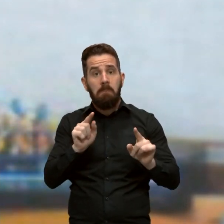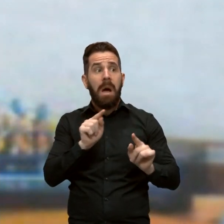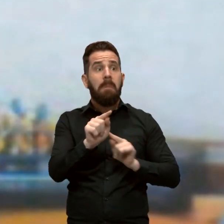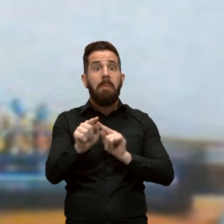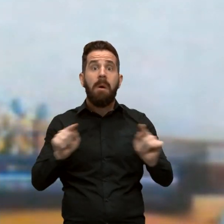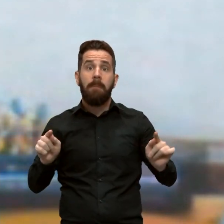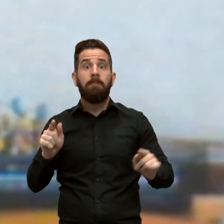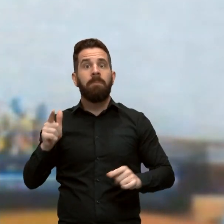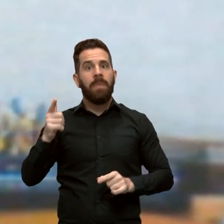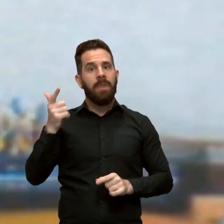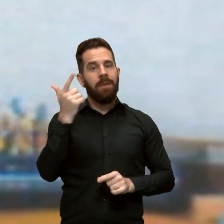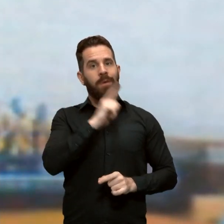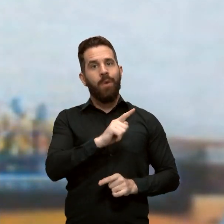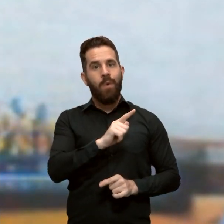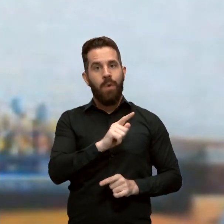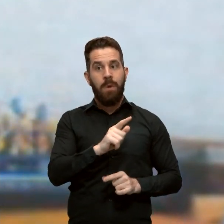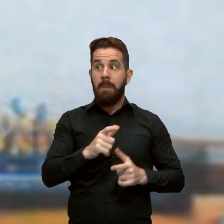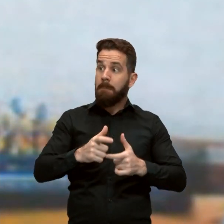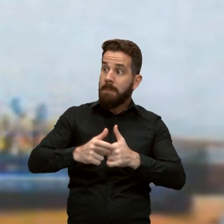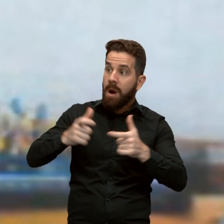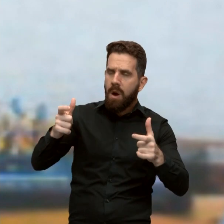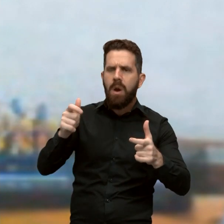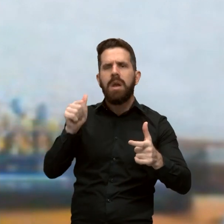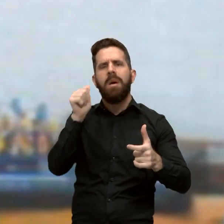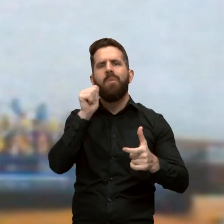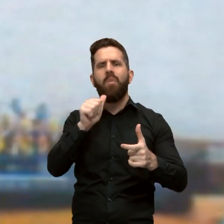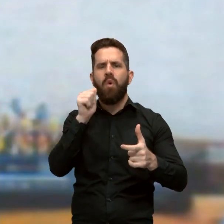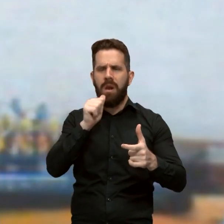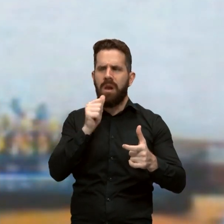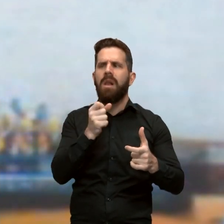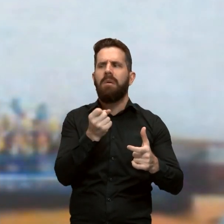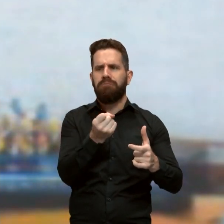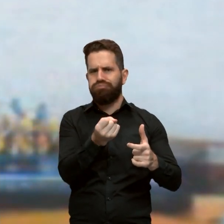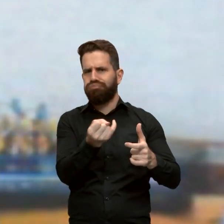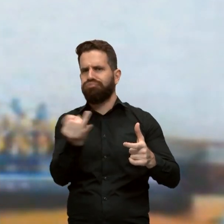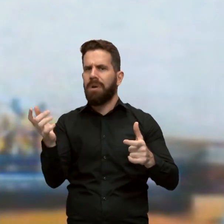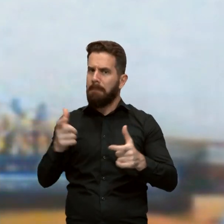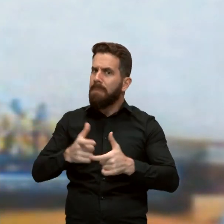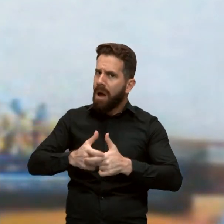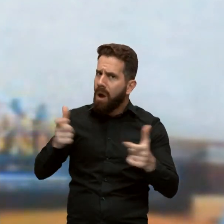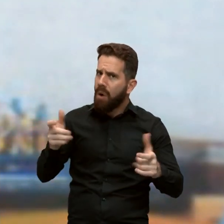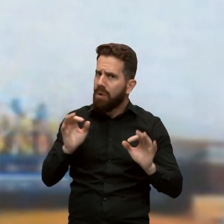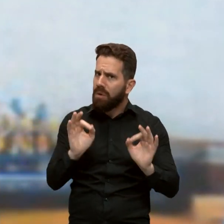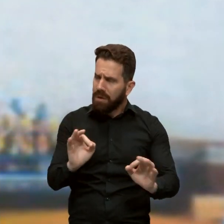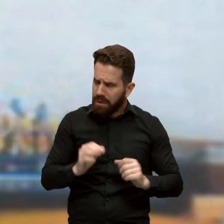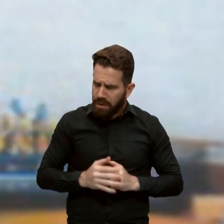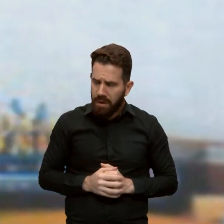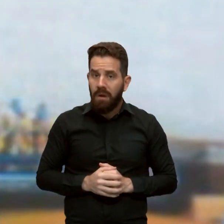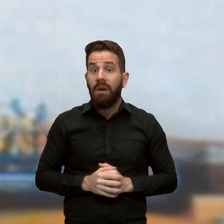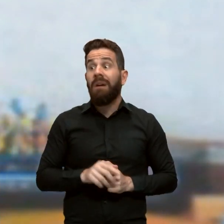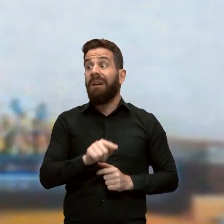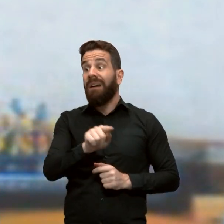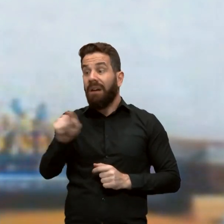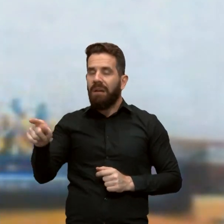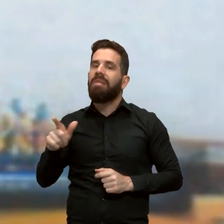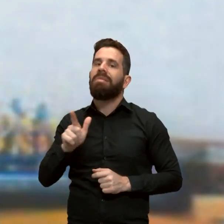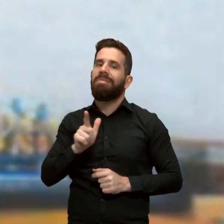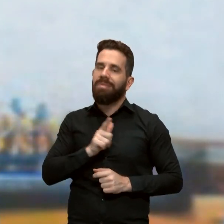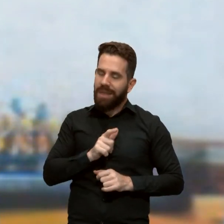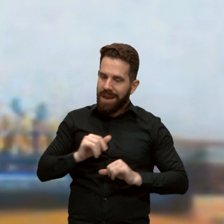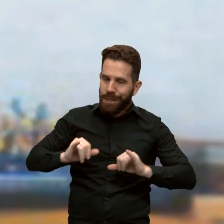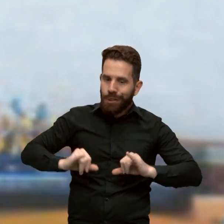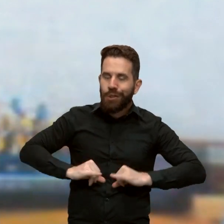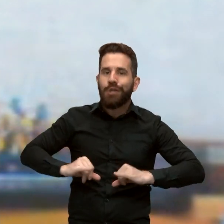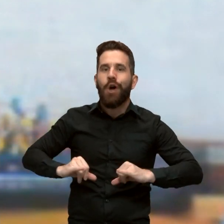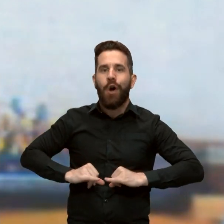mulheres hoje, e muitas, né, uma grande até maioria, vou dizer assim, que sofrem muito com